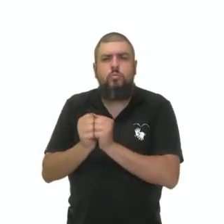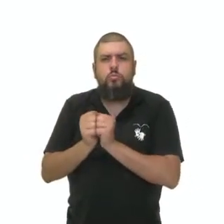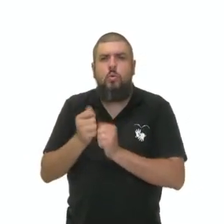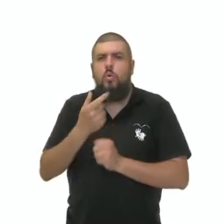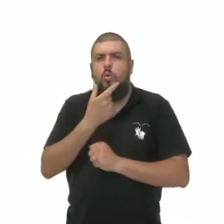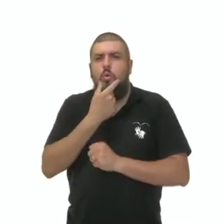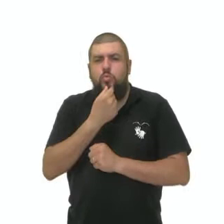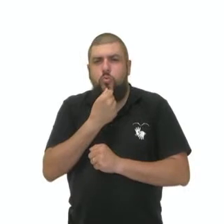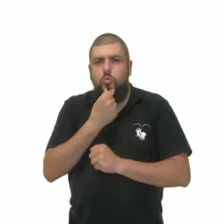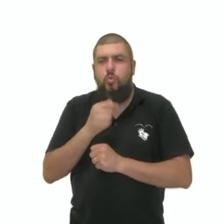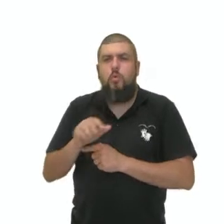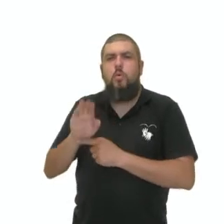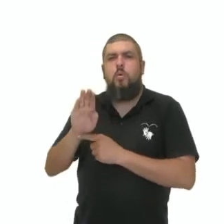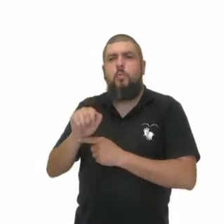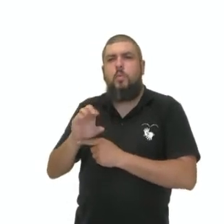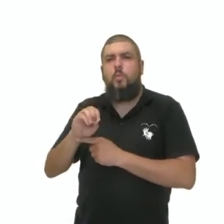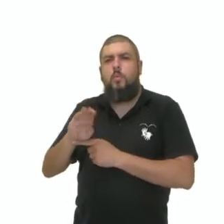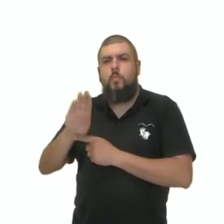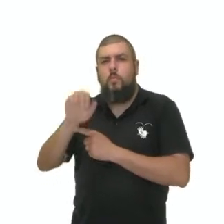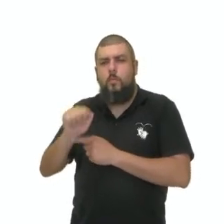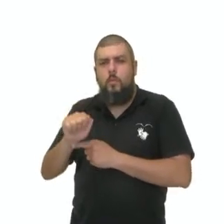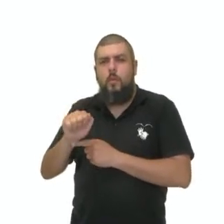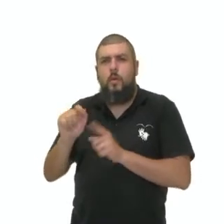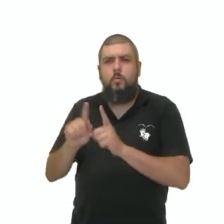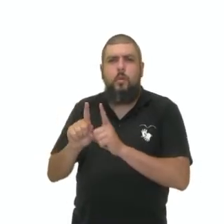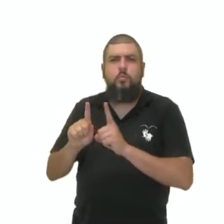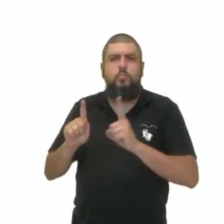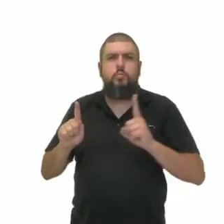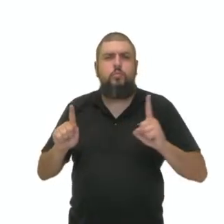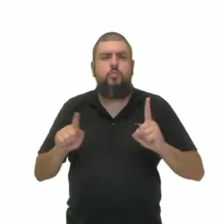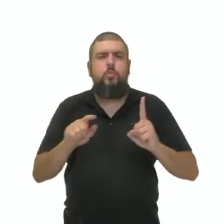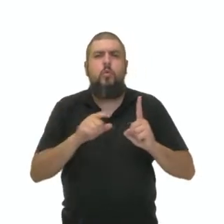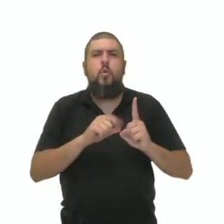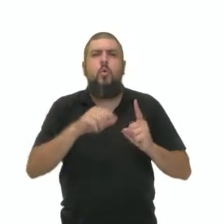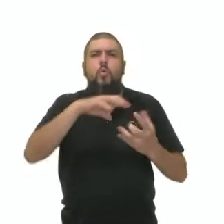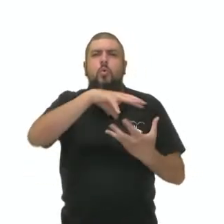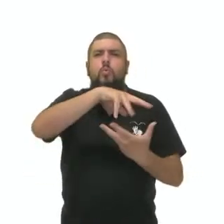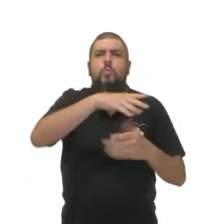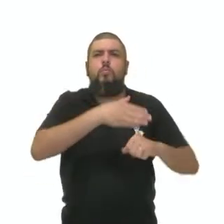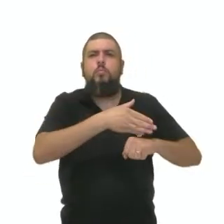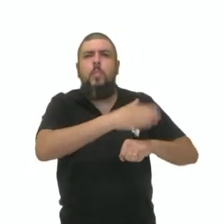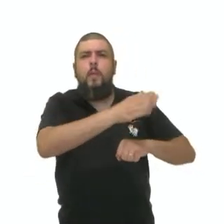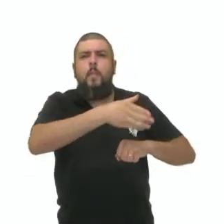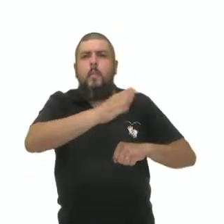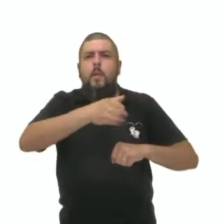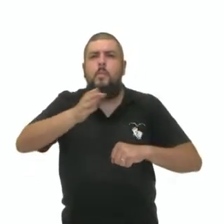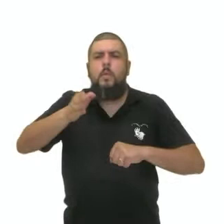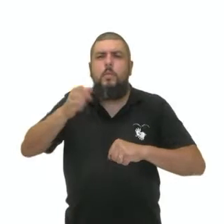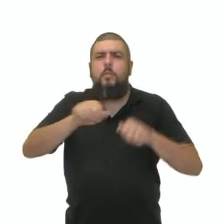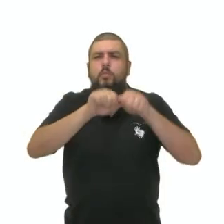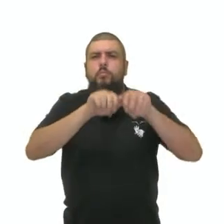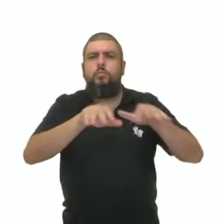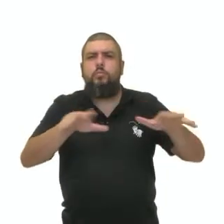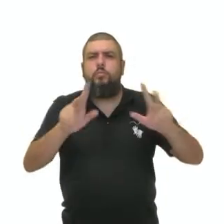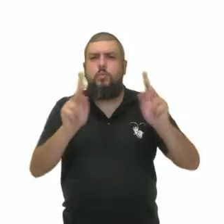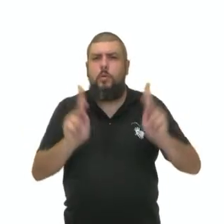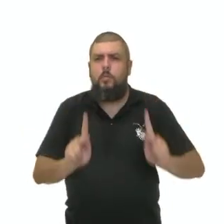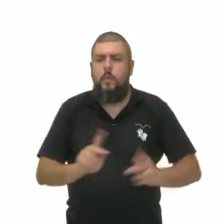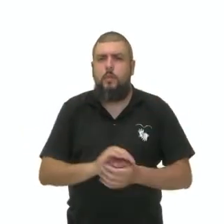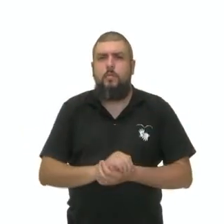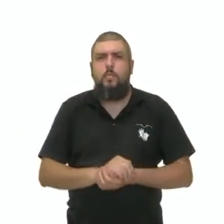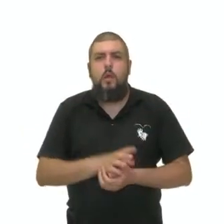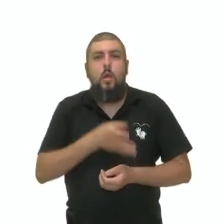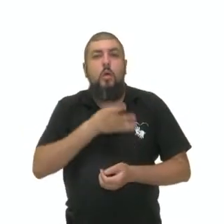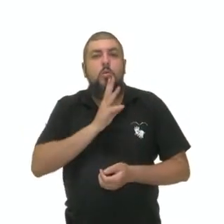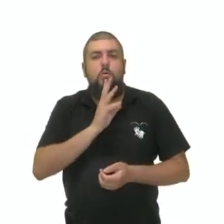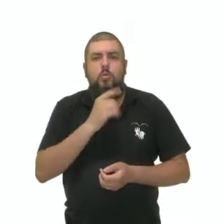Baobá para espalhar o Ubuntu por outros cantos do universo. Conhece um rei resmungão, egoísta